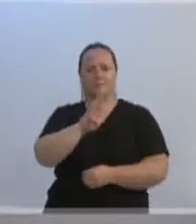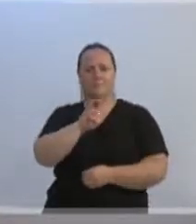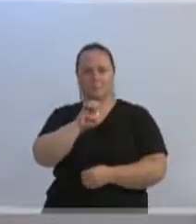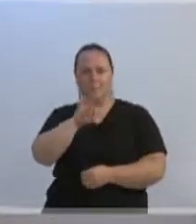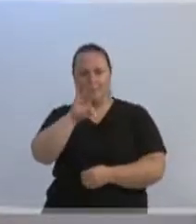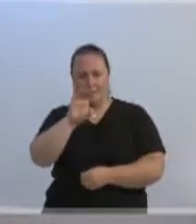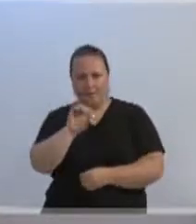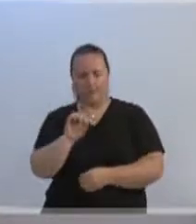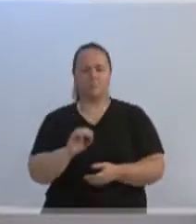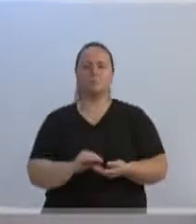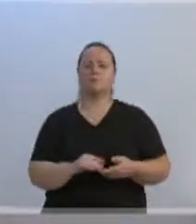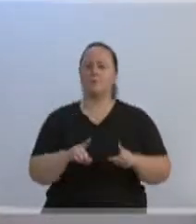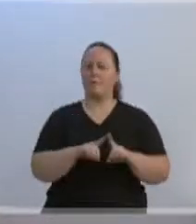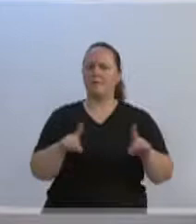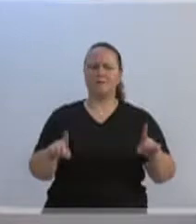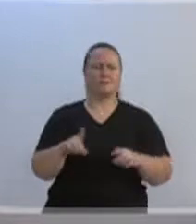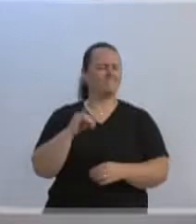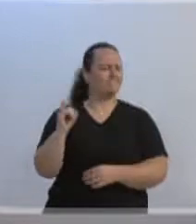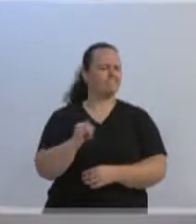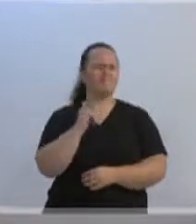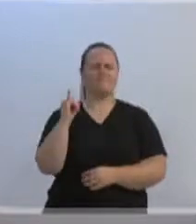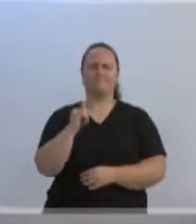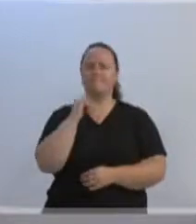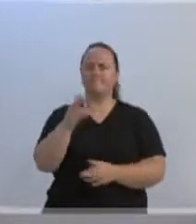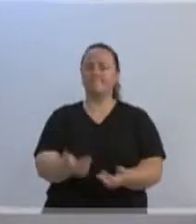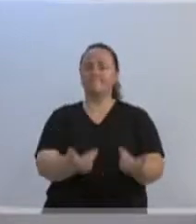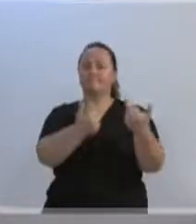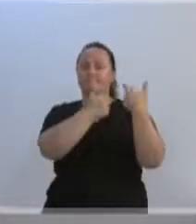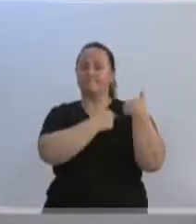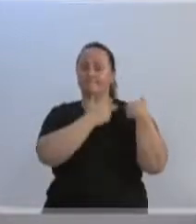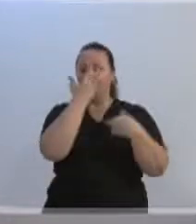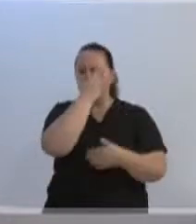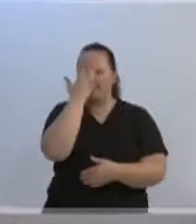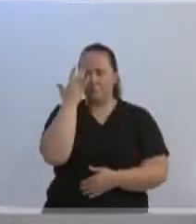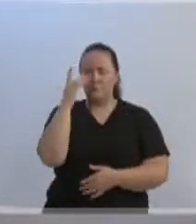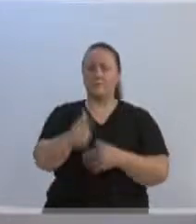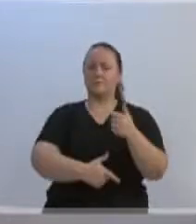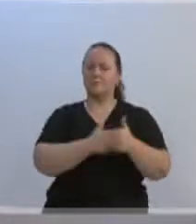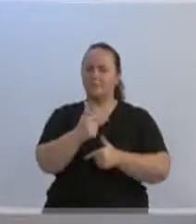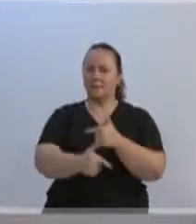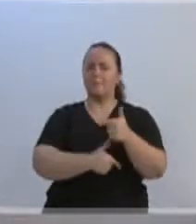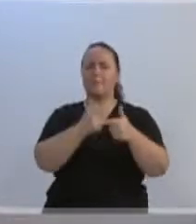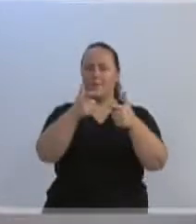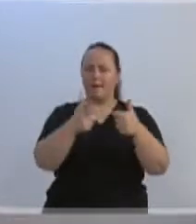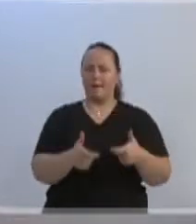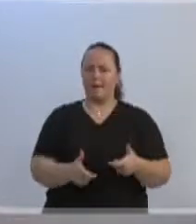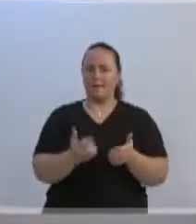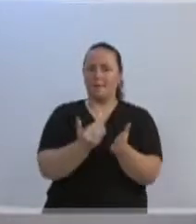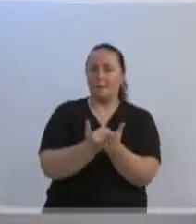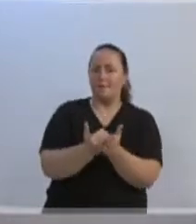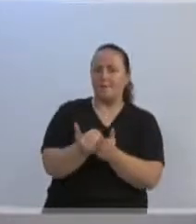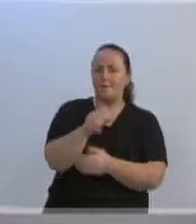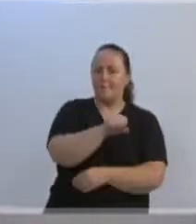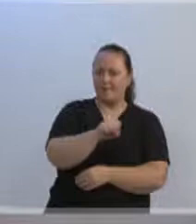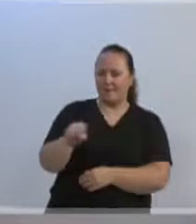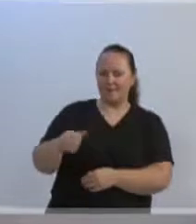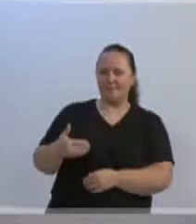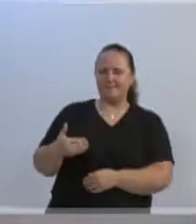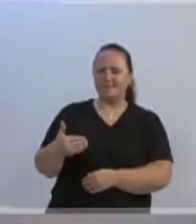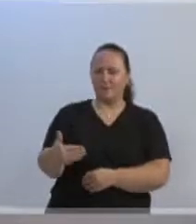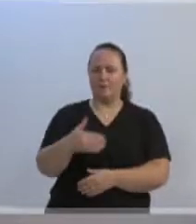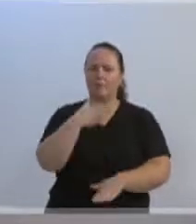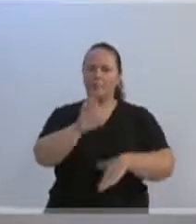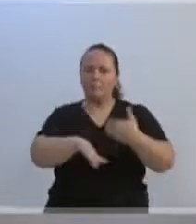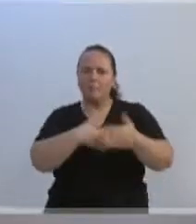mas acima de tudo a responsabilidade por aqueles que lá trabalham e nós tivemos no primeiro semestre é grandes